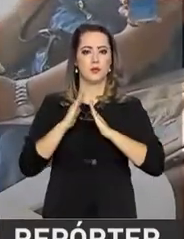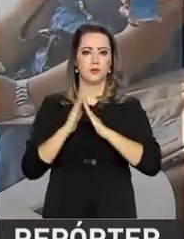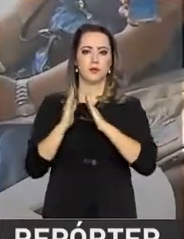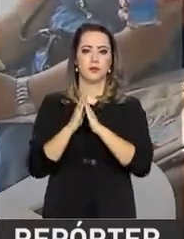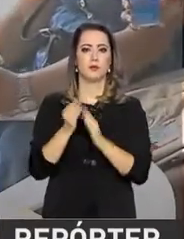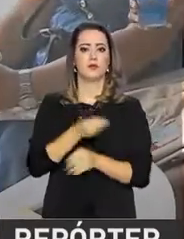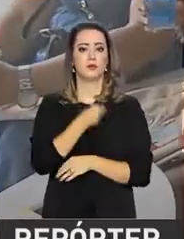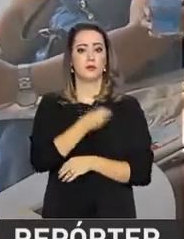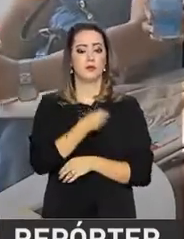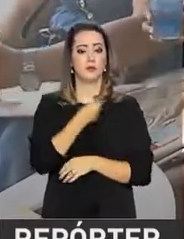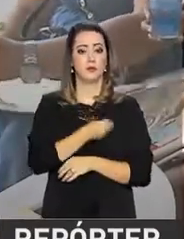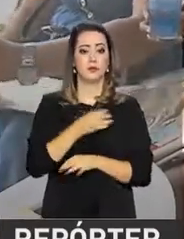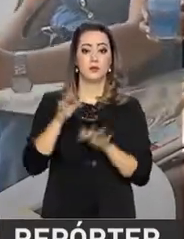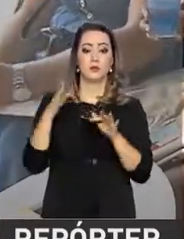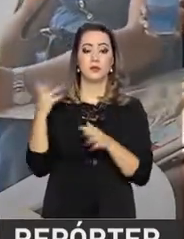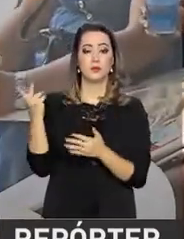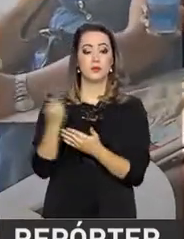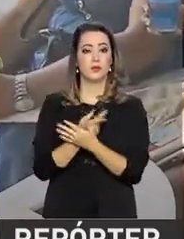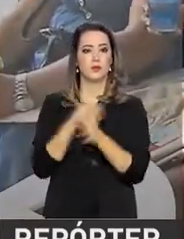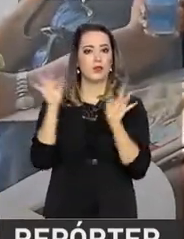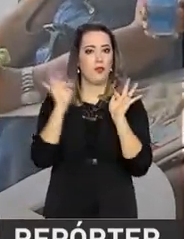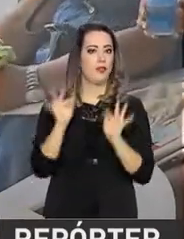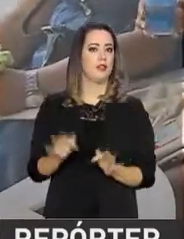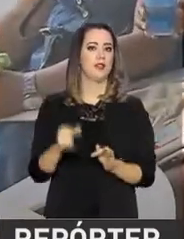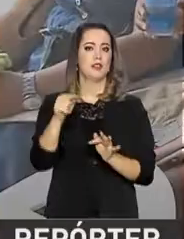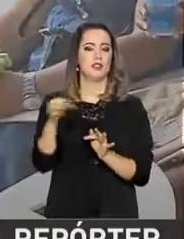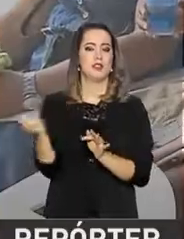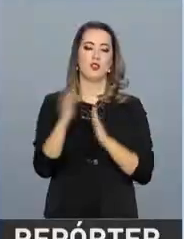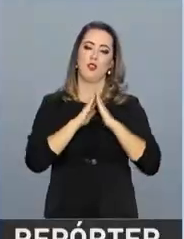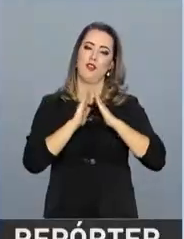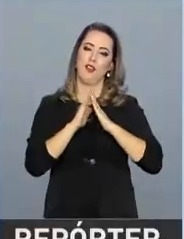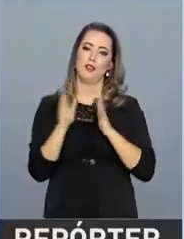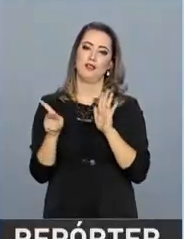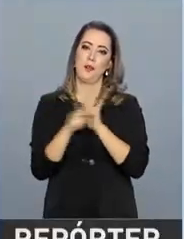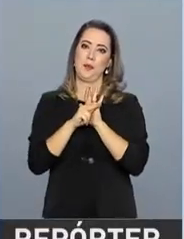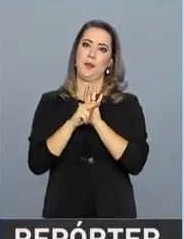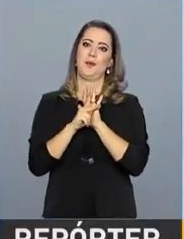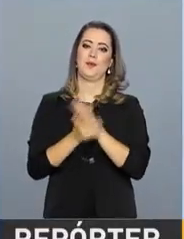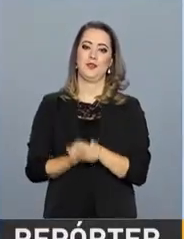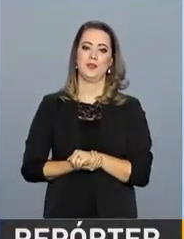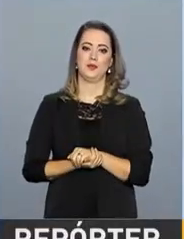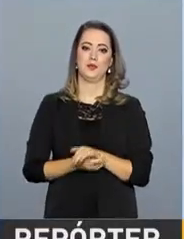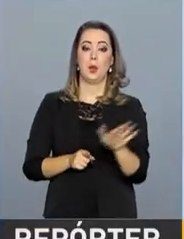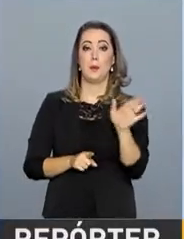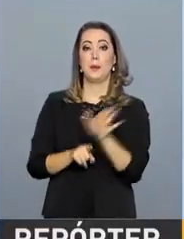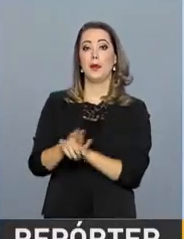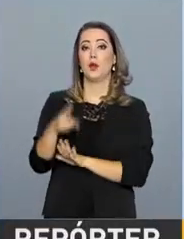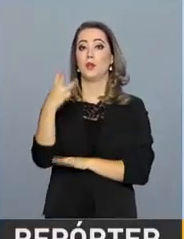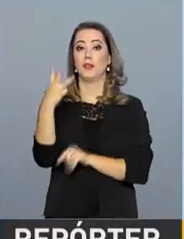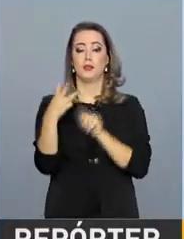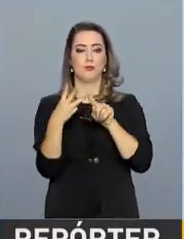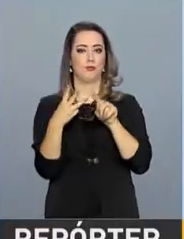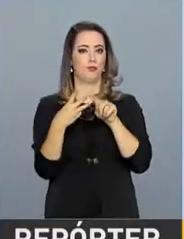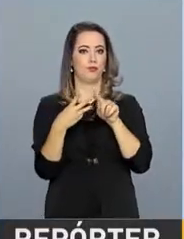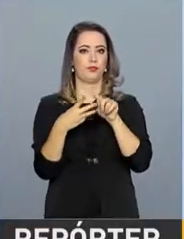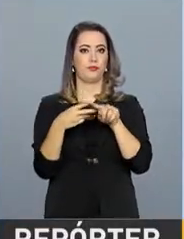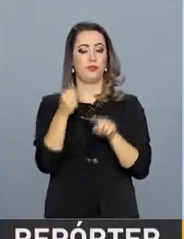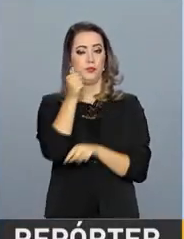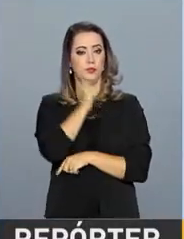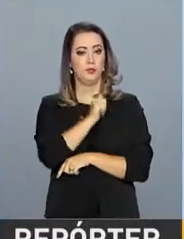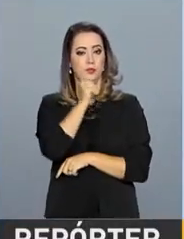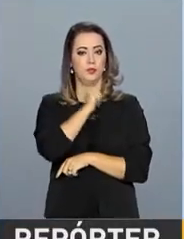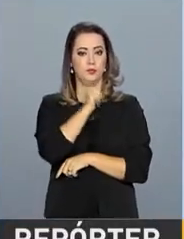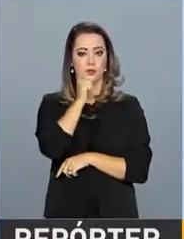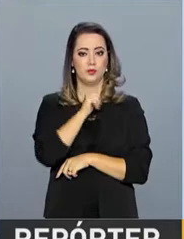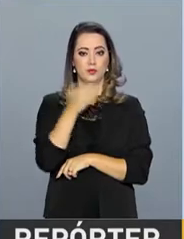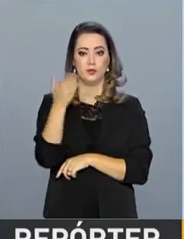minha vida estão realizando o sonho da casa própria eu perguntei a três por pessoas aqui três mulheres